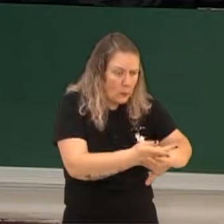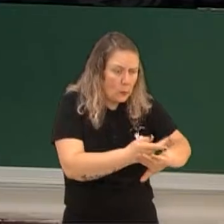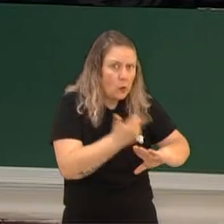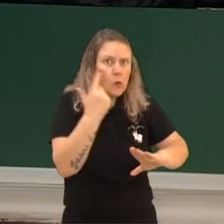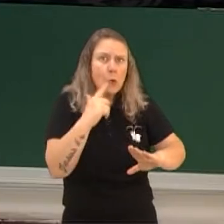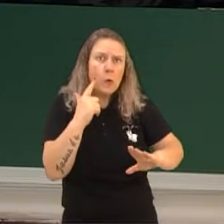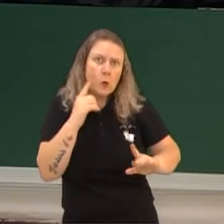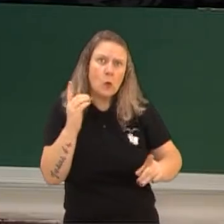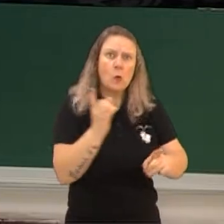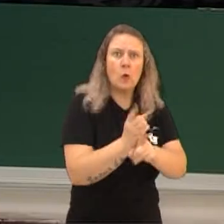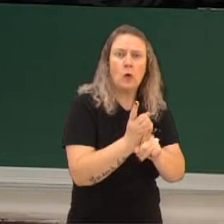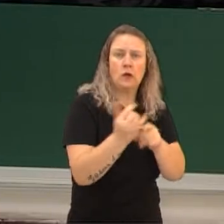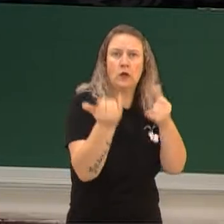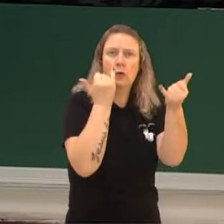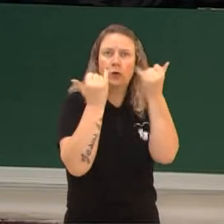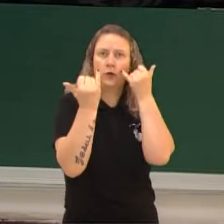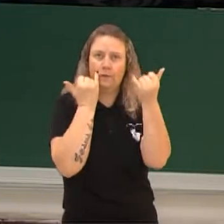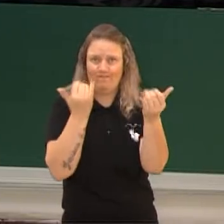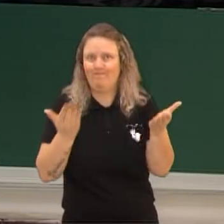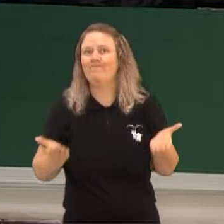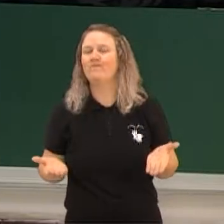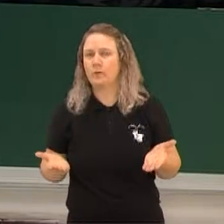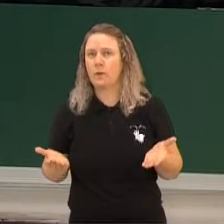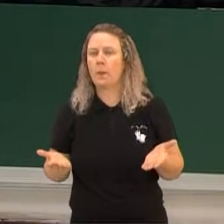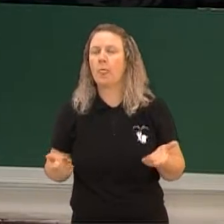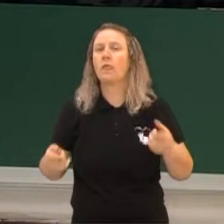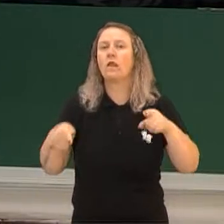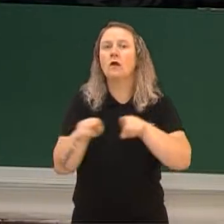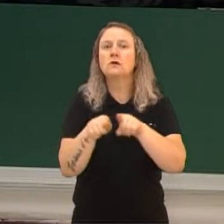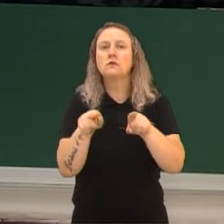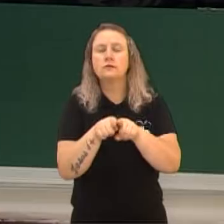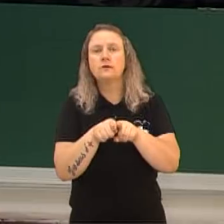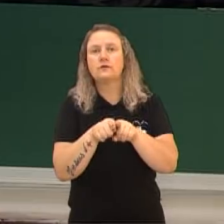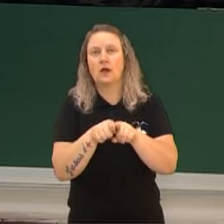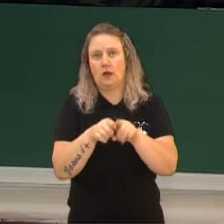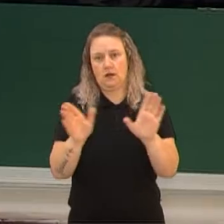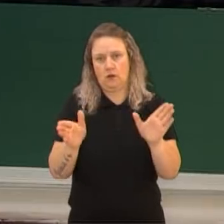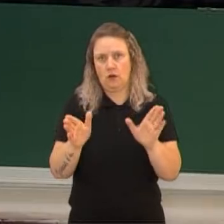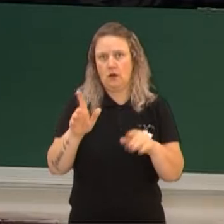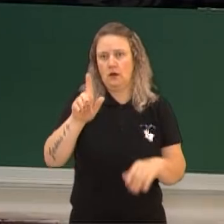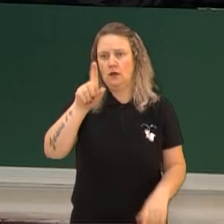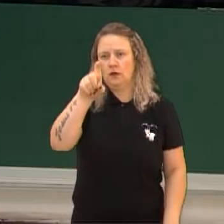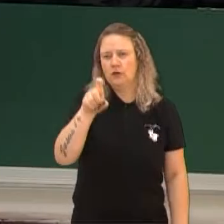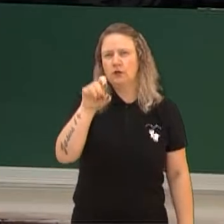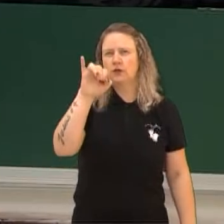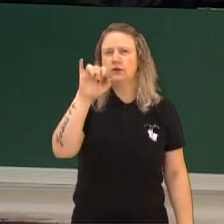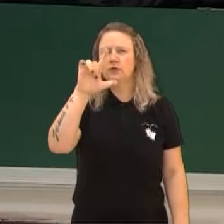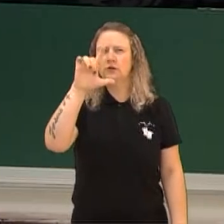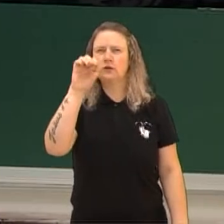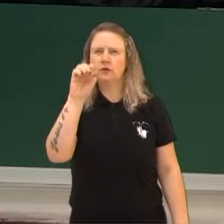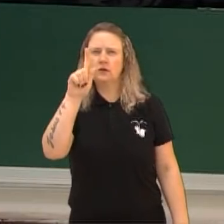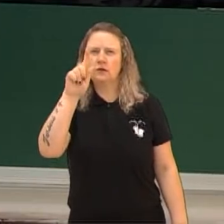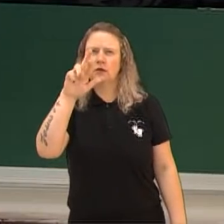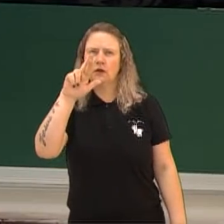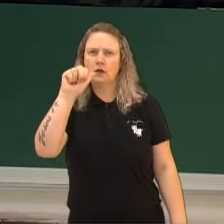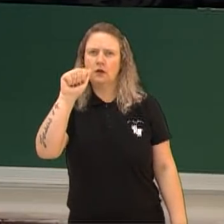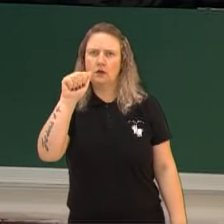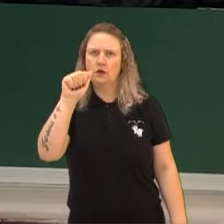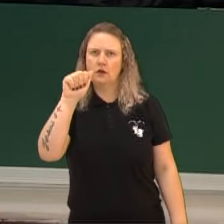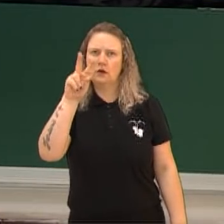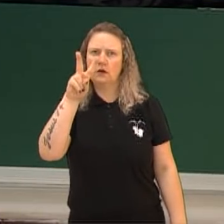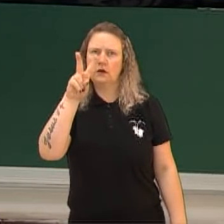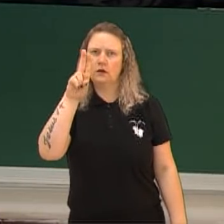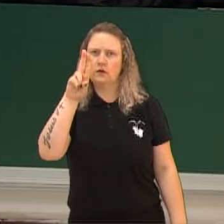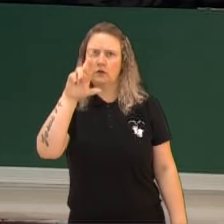quando começou, por exemplo, com a xilogravura, que era a impressão com a madeira, né, esculpida na madeira, igual nós vimos em